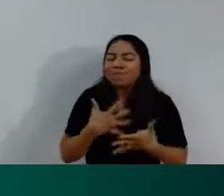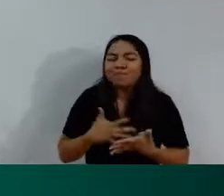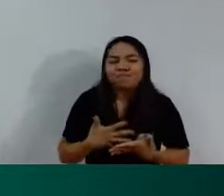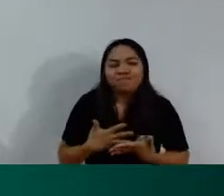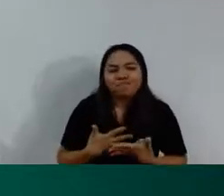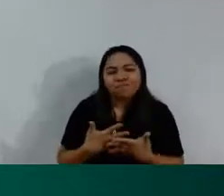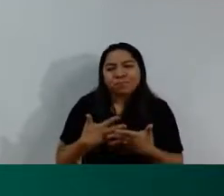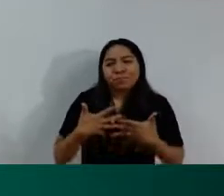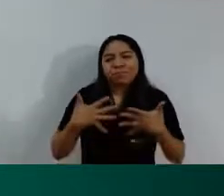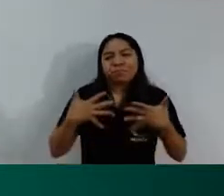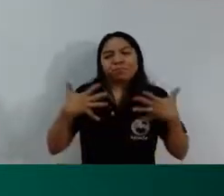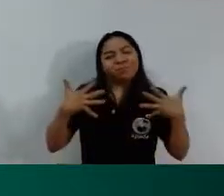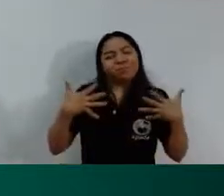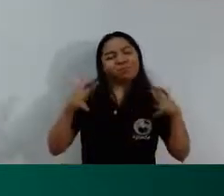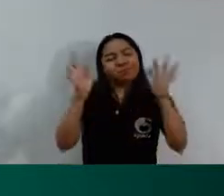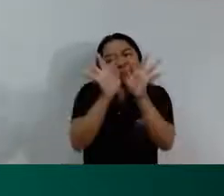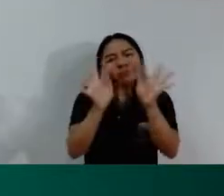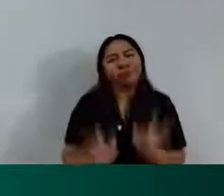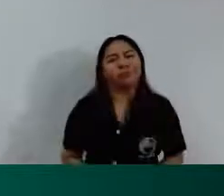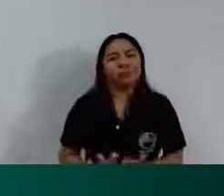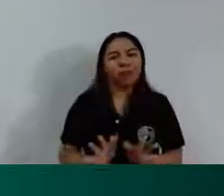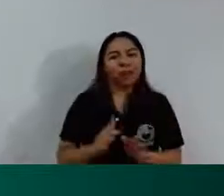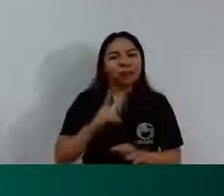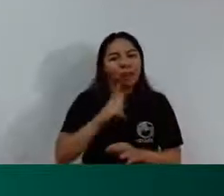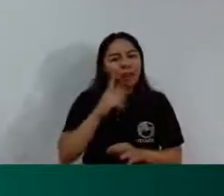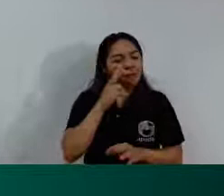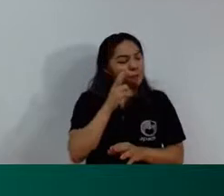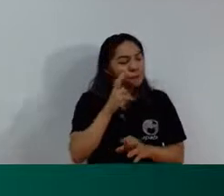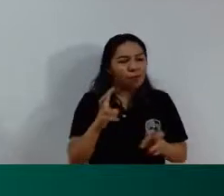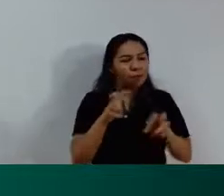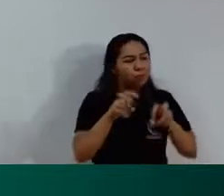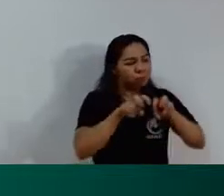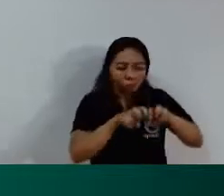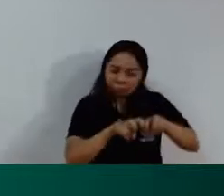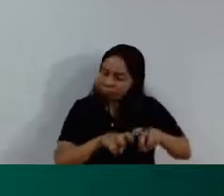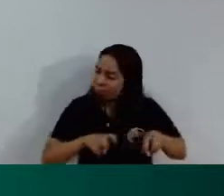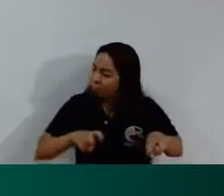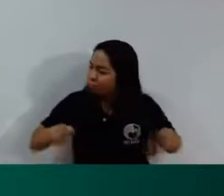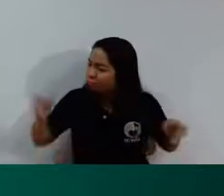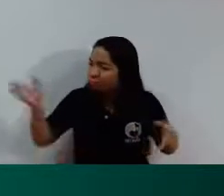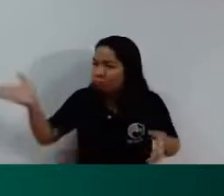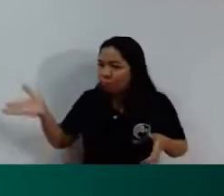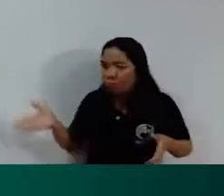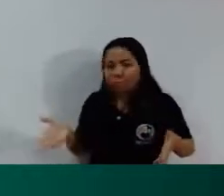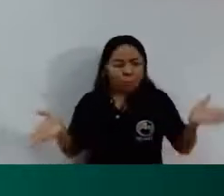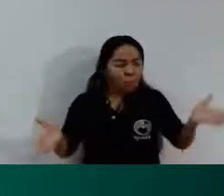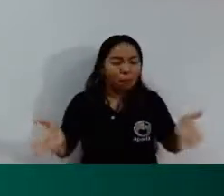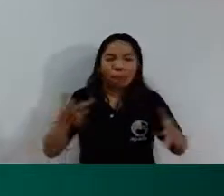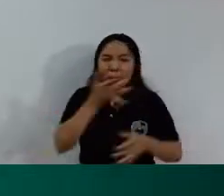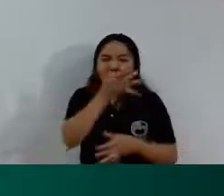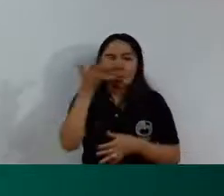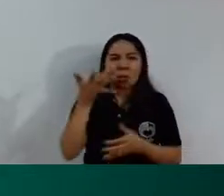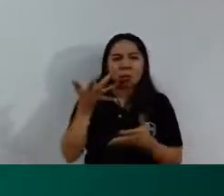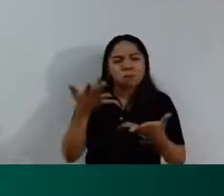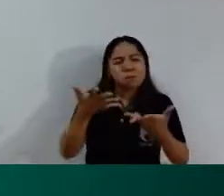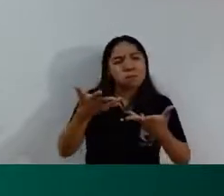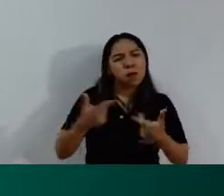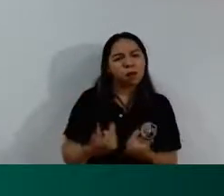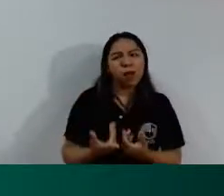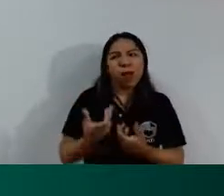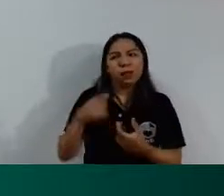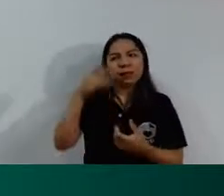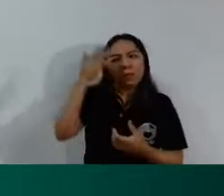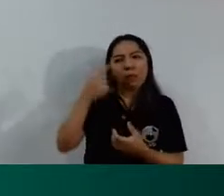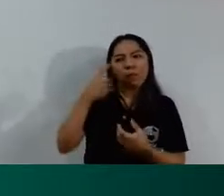E extremamente feliz de ver uma mesa de extensão com pessoas que fazem tô com as coisas